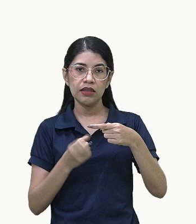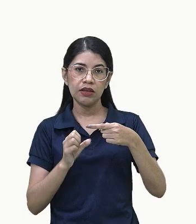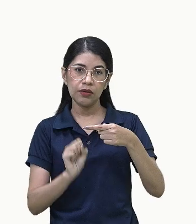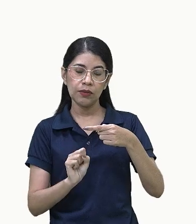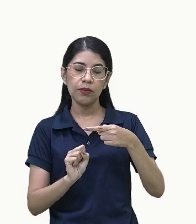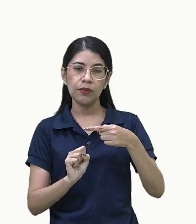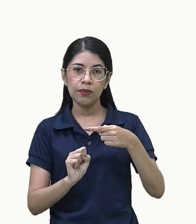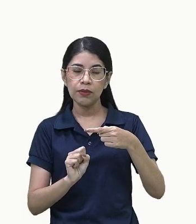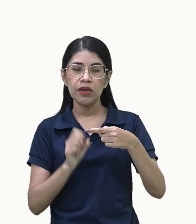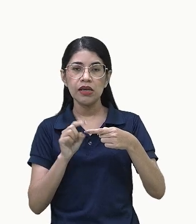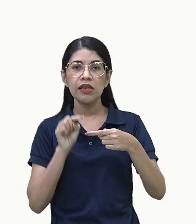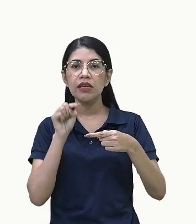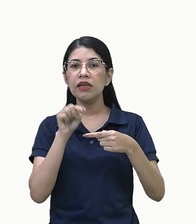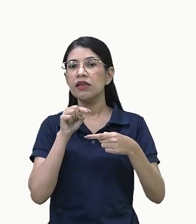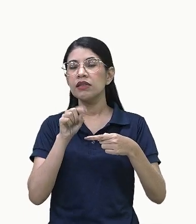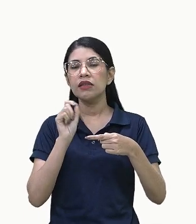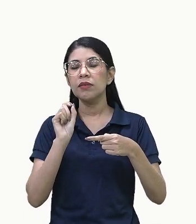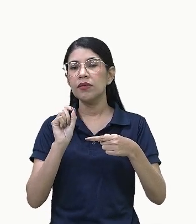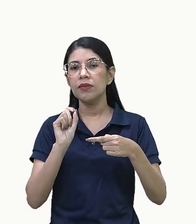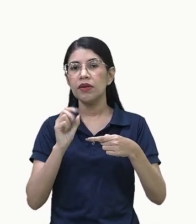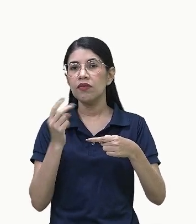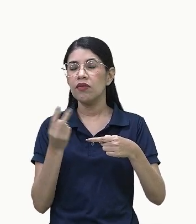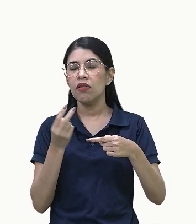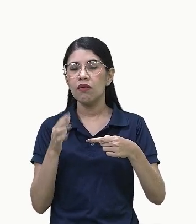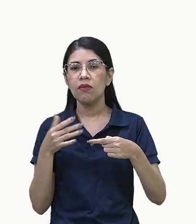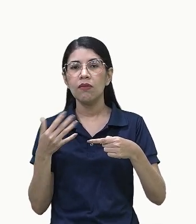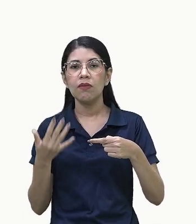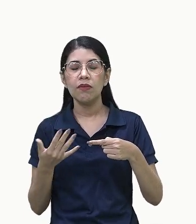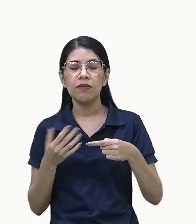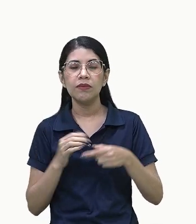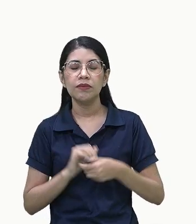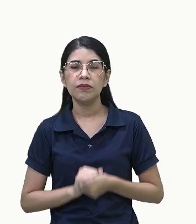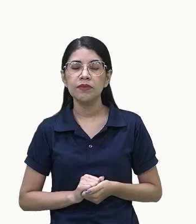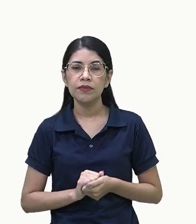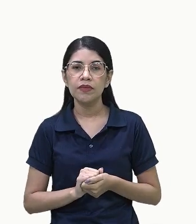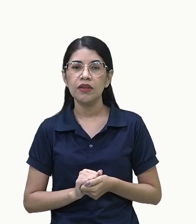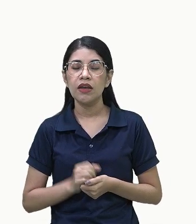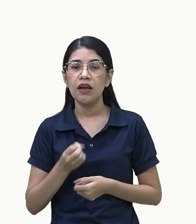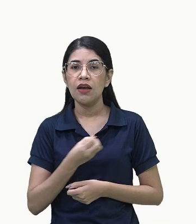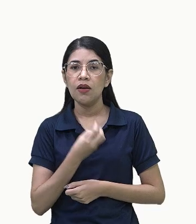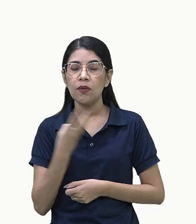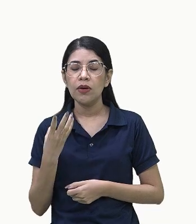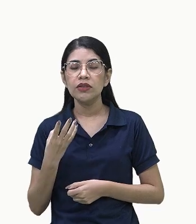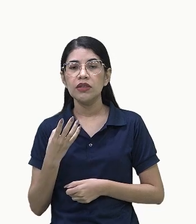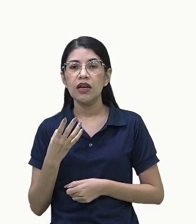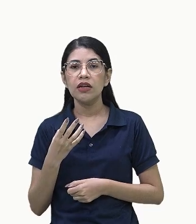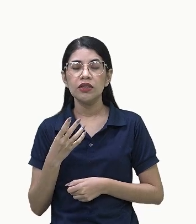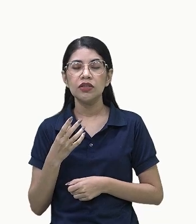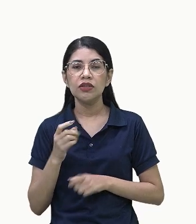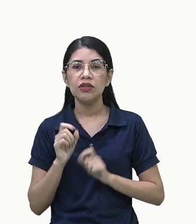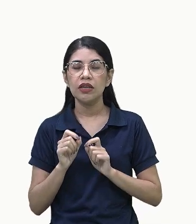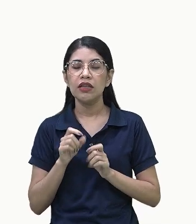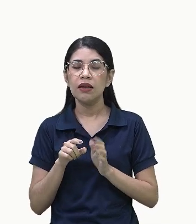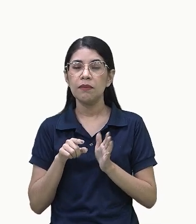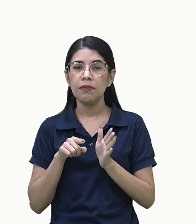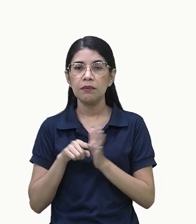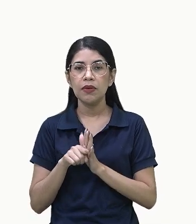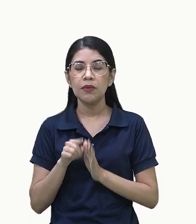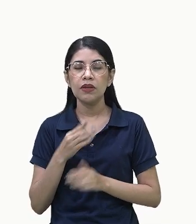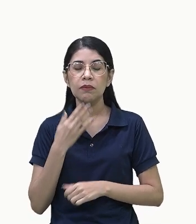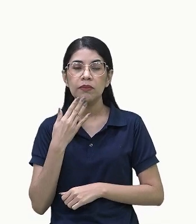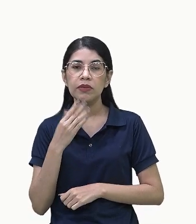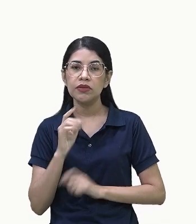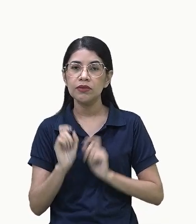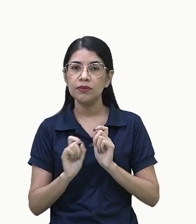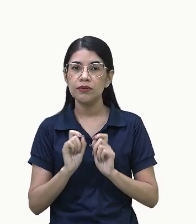é que vai vir aí em cima? É justamente a quantidade de elementos do que a questão está pedindo.